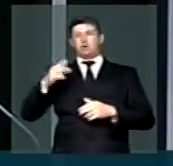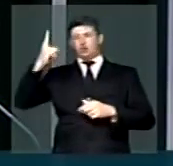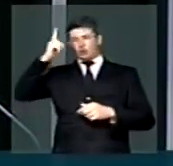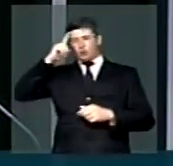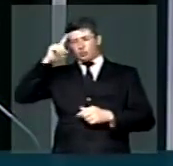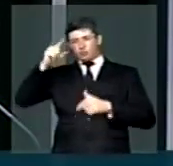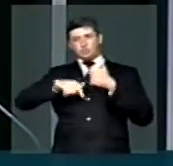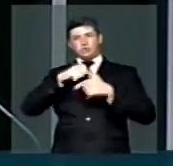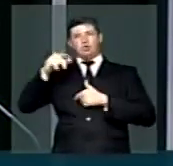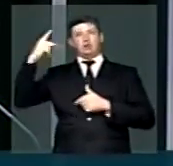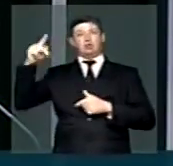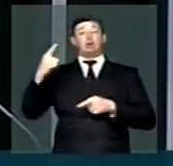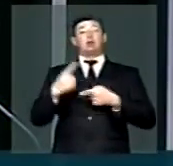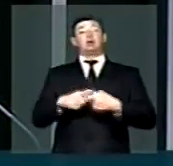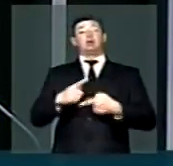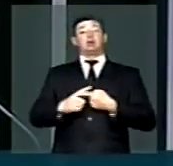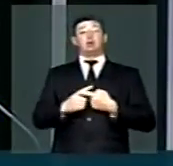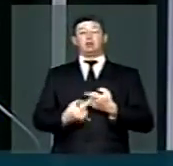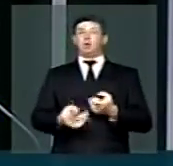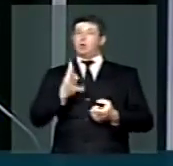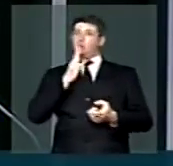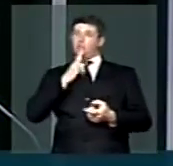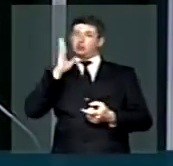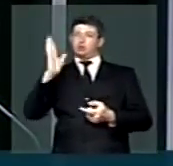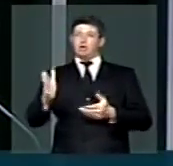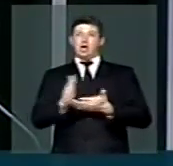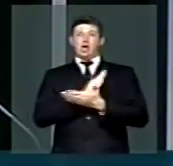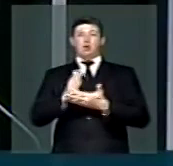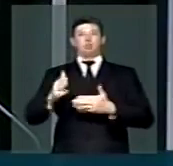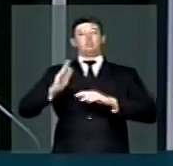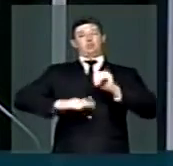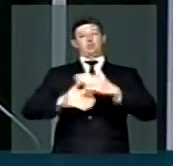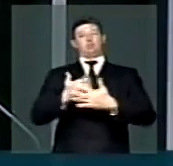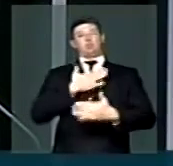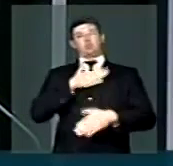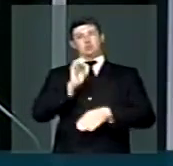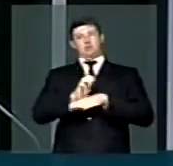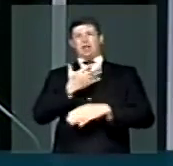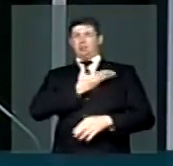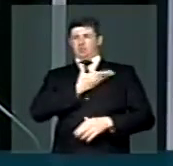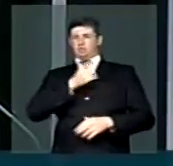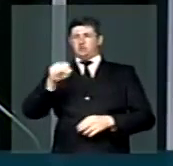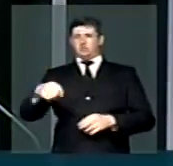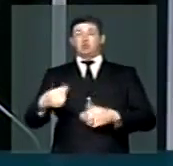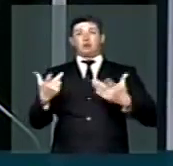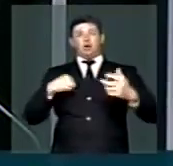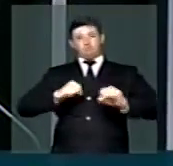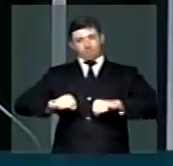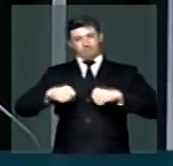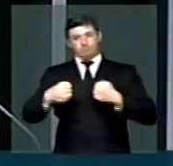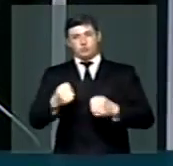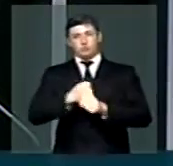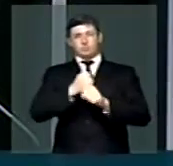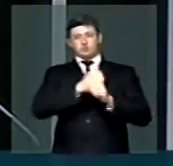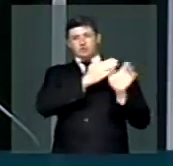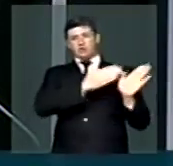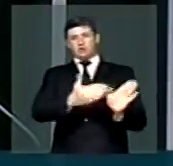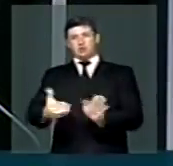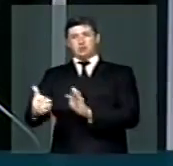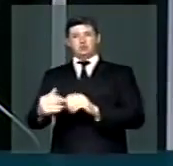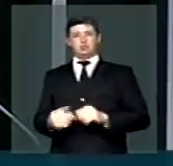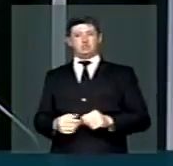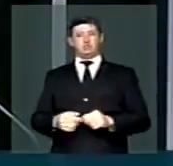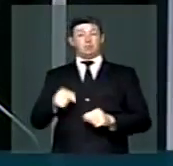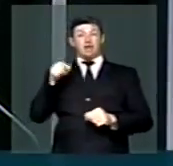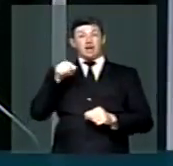diária, haja visto que conheço alguns no meu estado. Por isso me dediquei nos últimos anos para